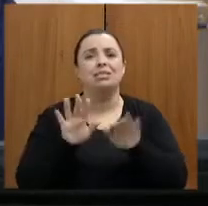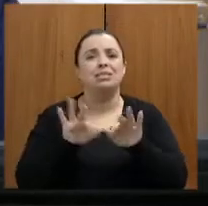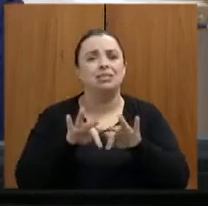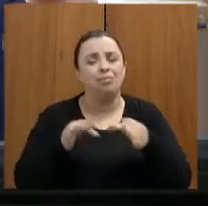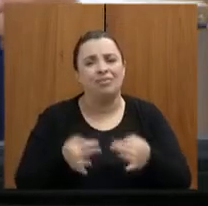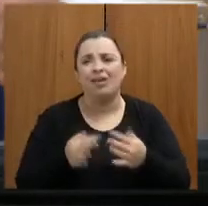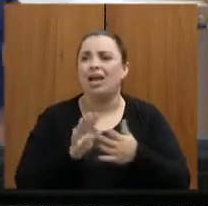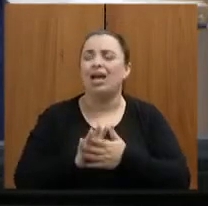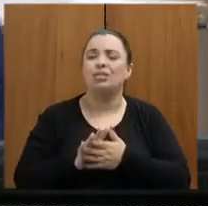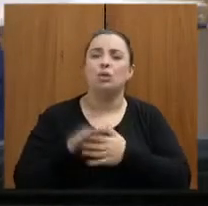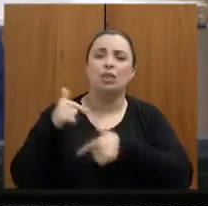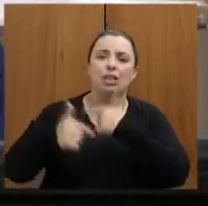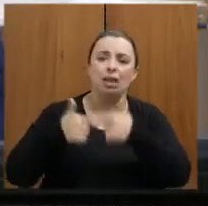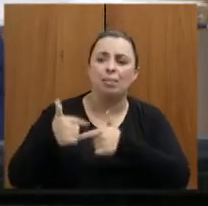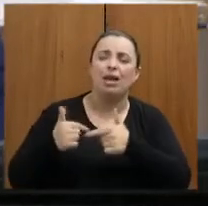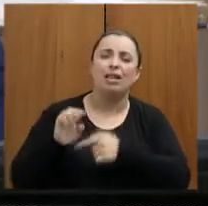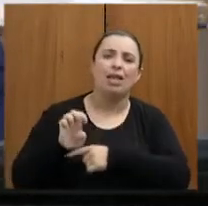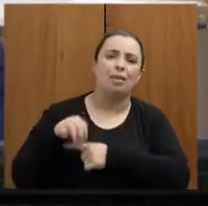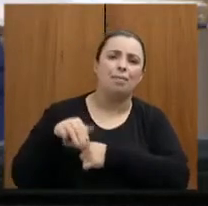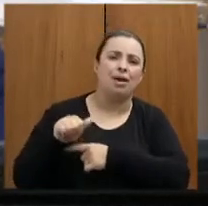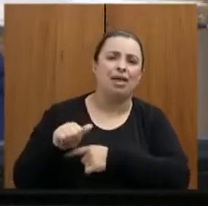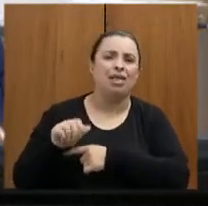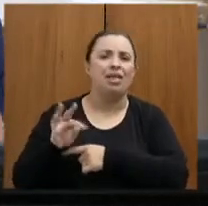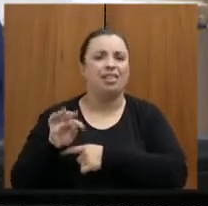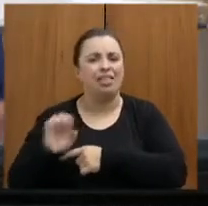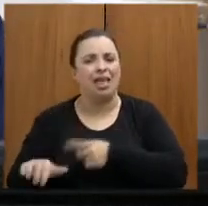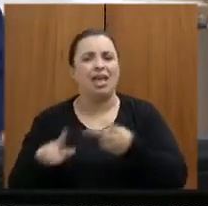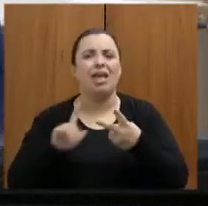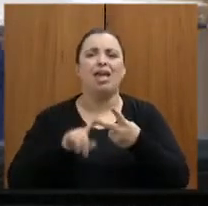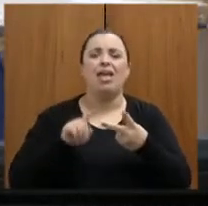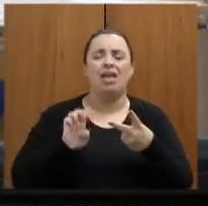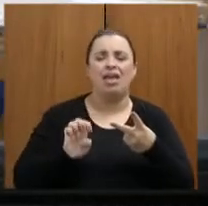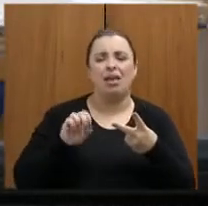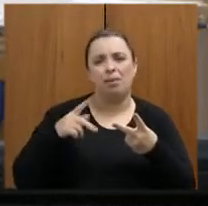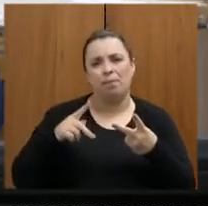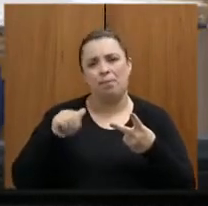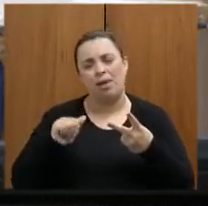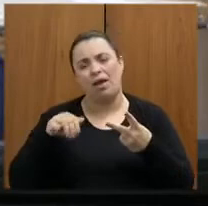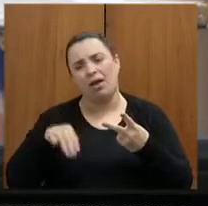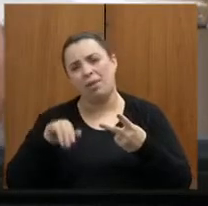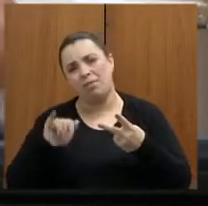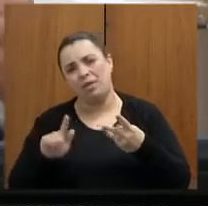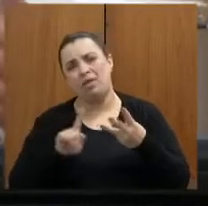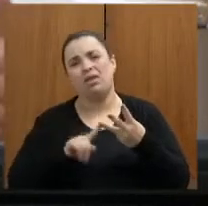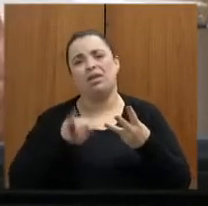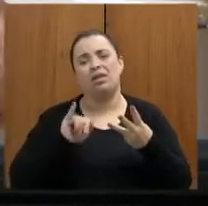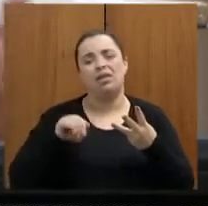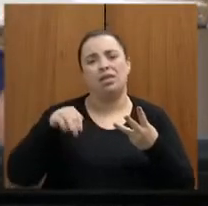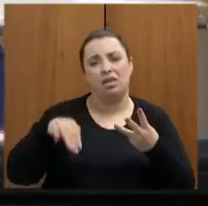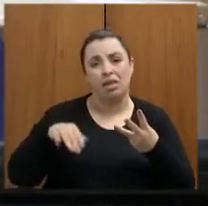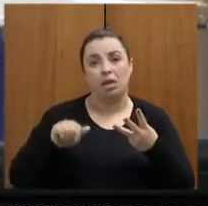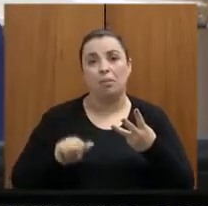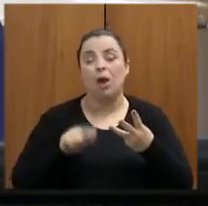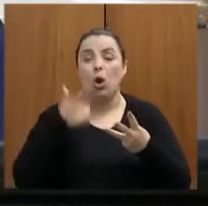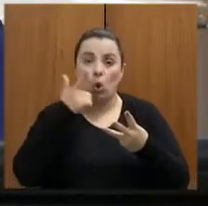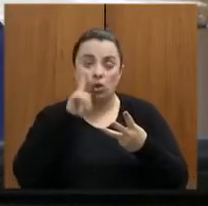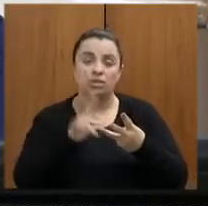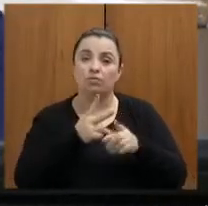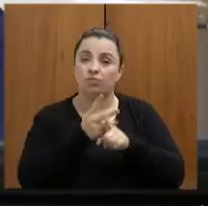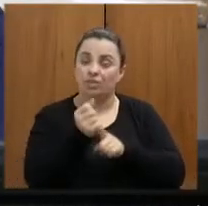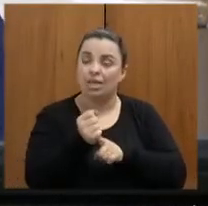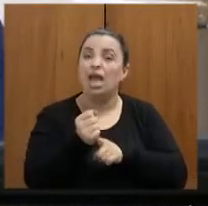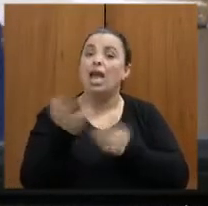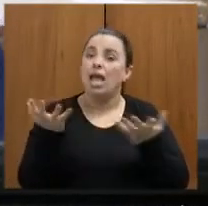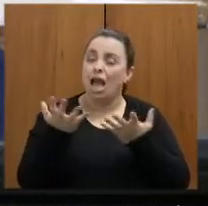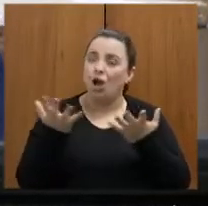é para migue do IMA então assim se a gente construiu isso agora é hora de colher mas temos um desafio muito grande ainda